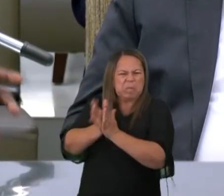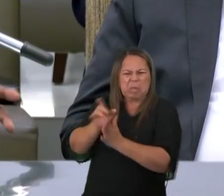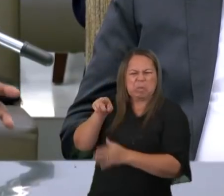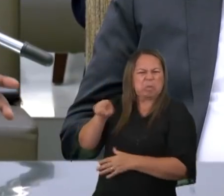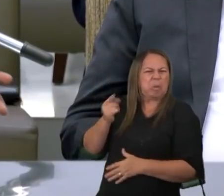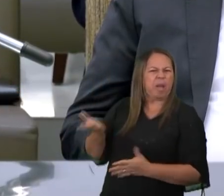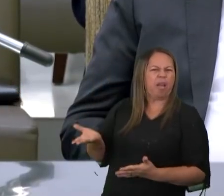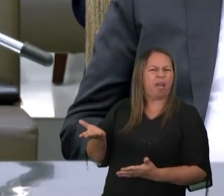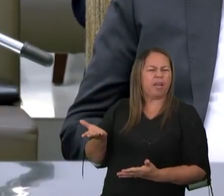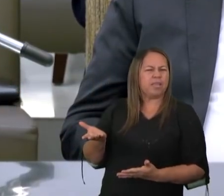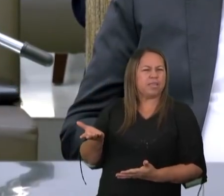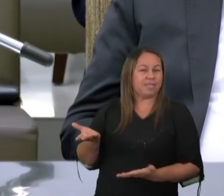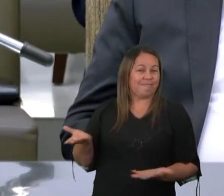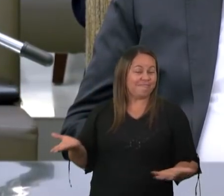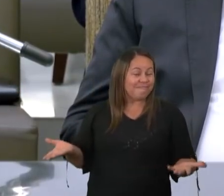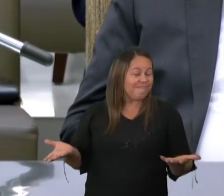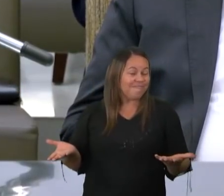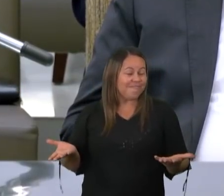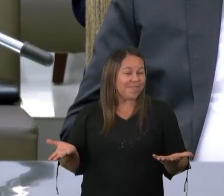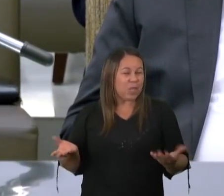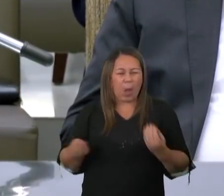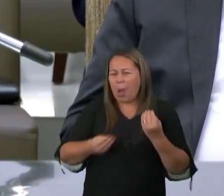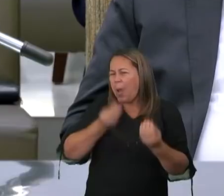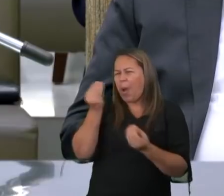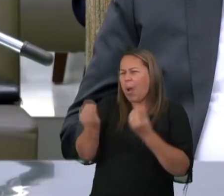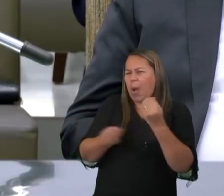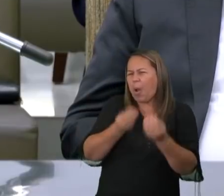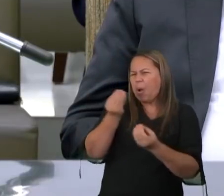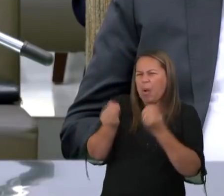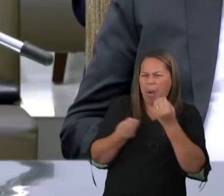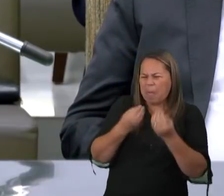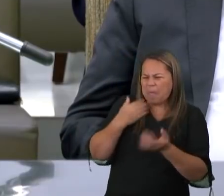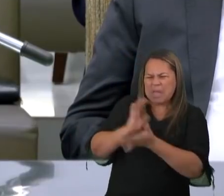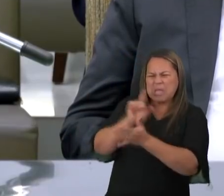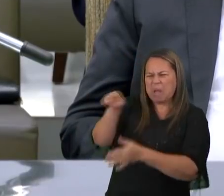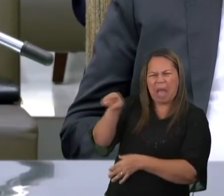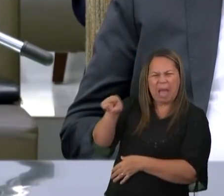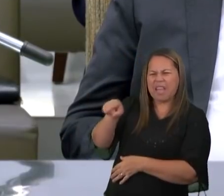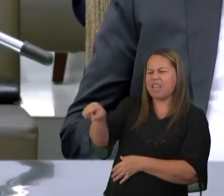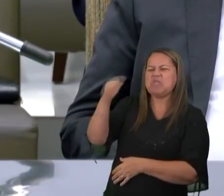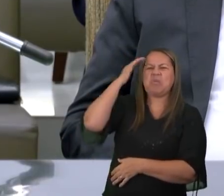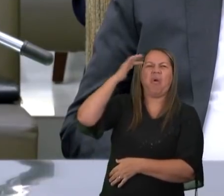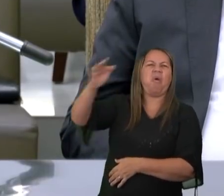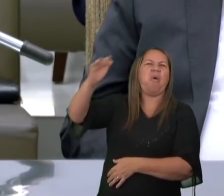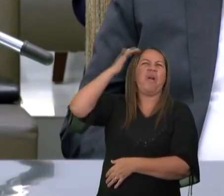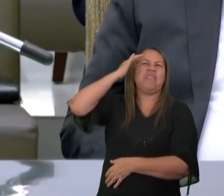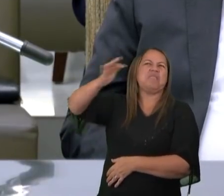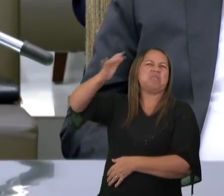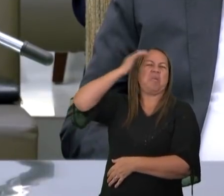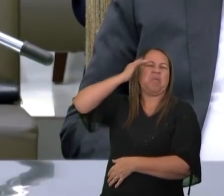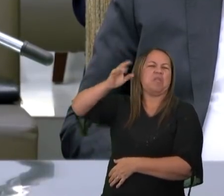ele? Como é que a gente vai acabar com esse sonhador? Lá vem o sonhador mó.